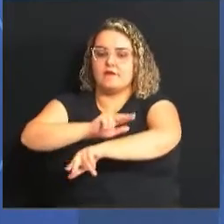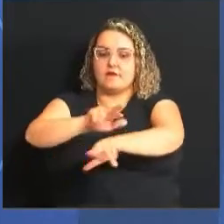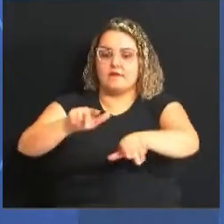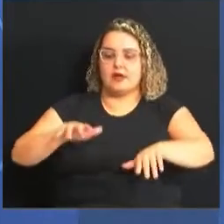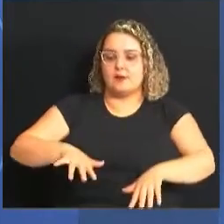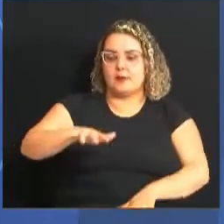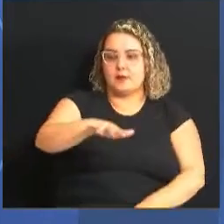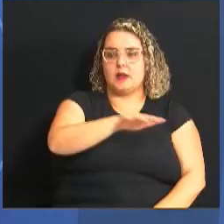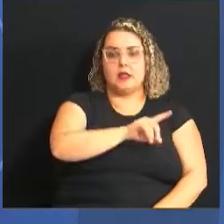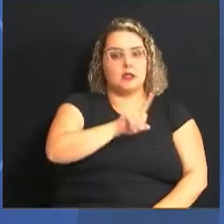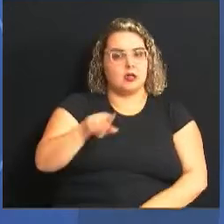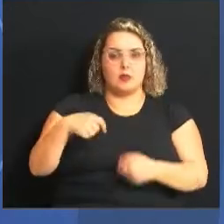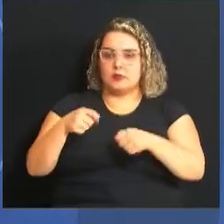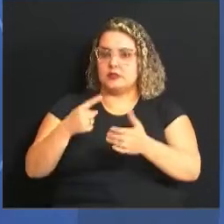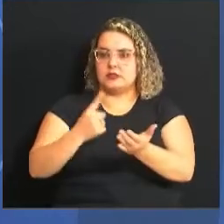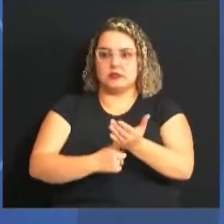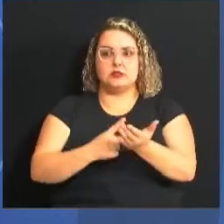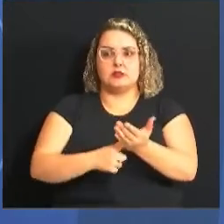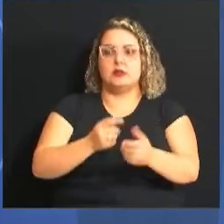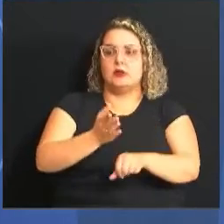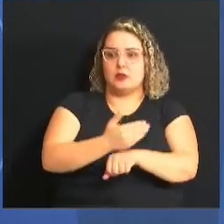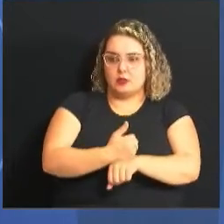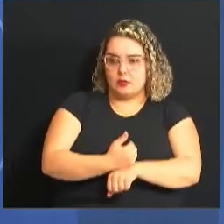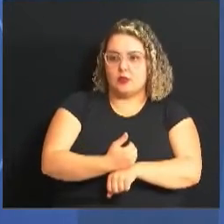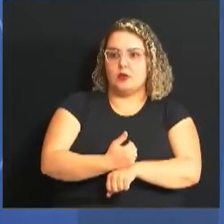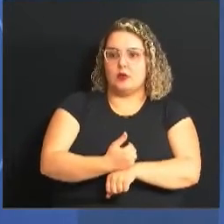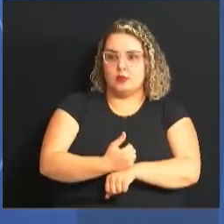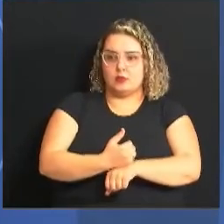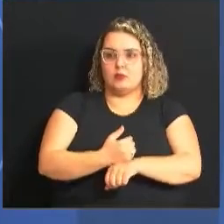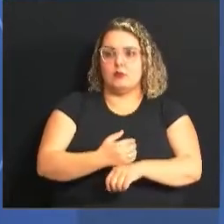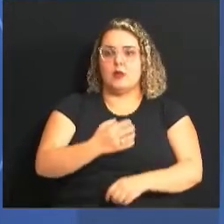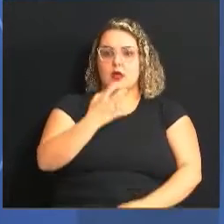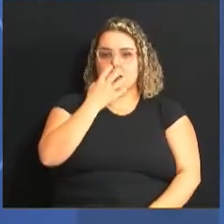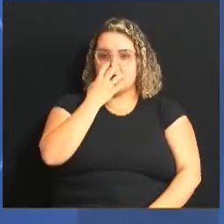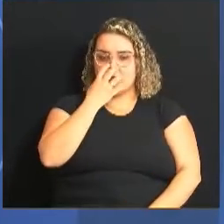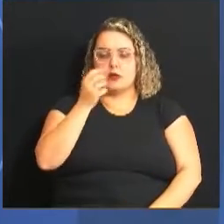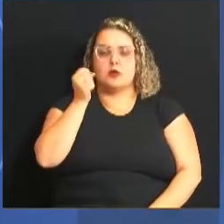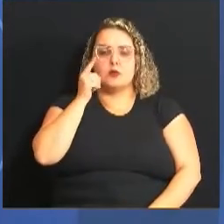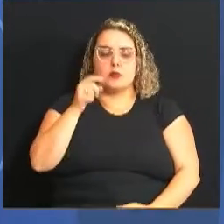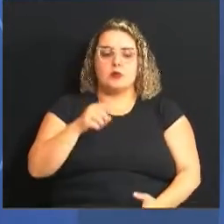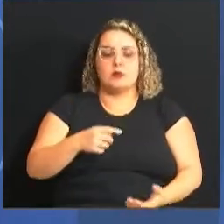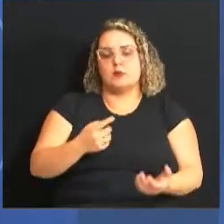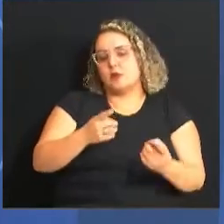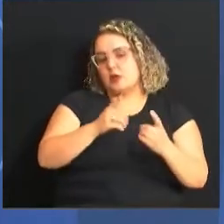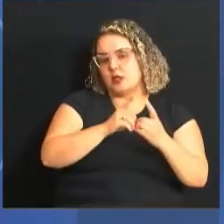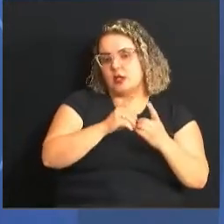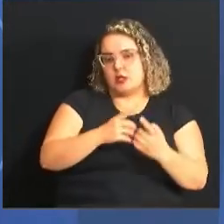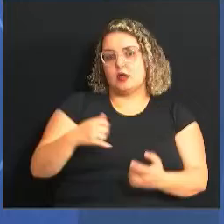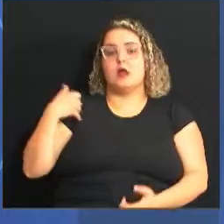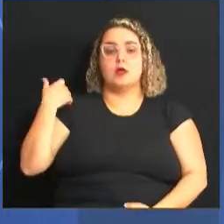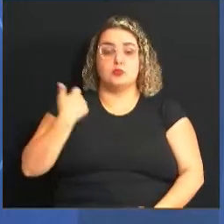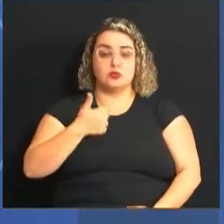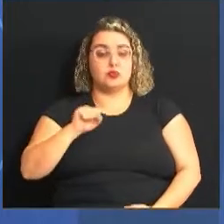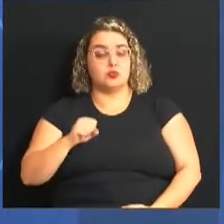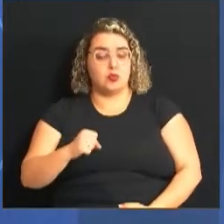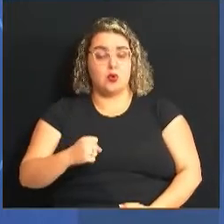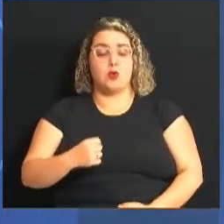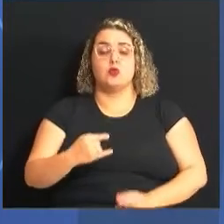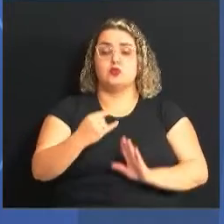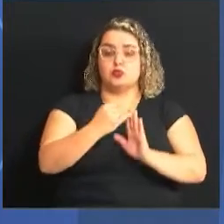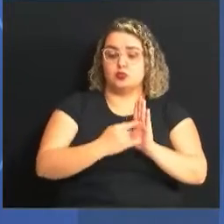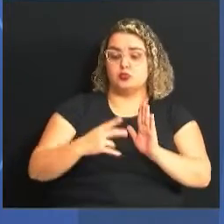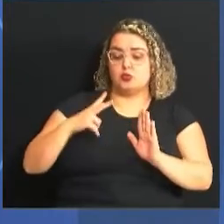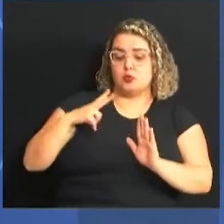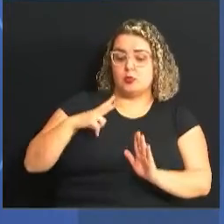Não é necessário agendamento prévio para que o animal seja atendido. Basta ter 18 anos, apresentar os documentos pessoais e